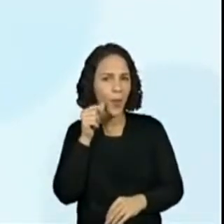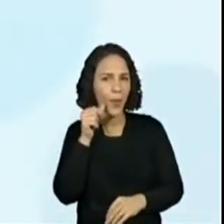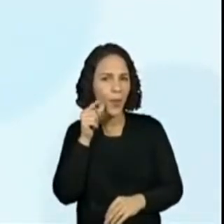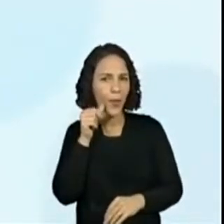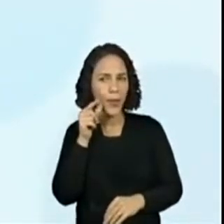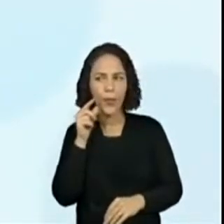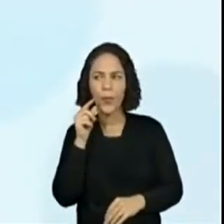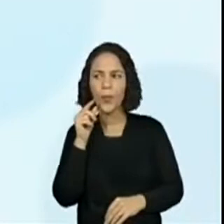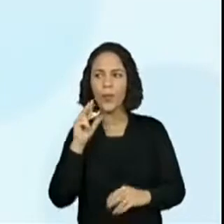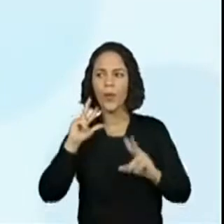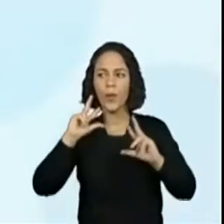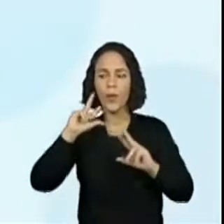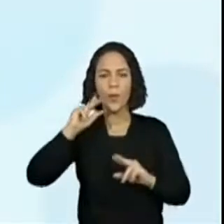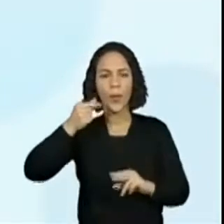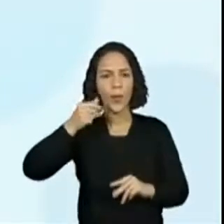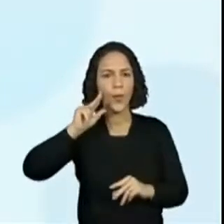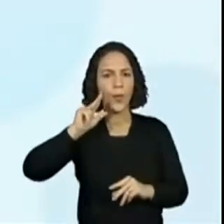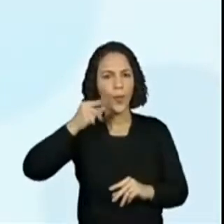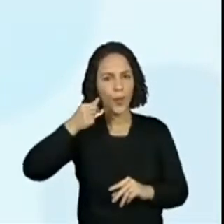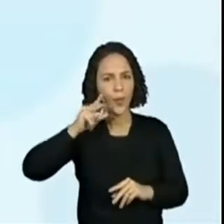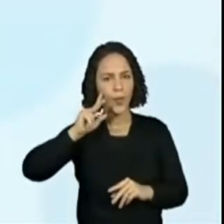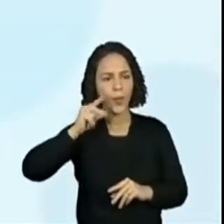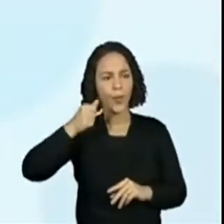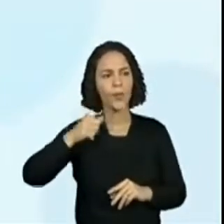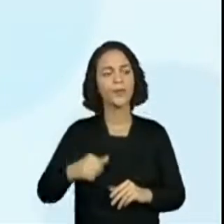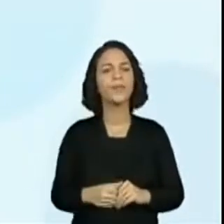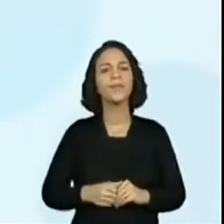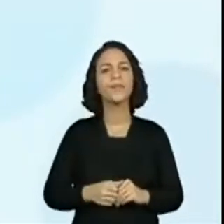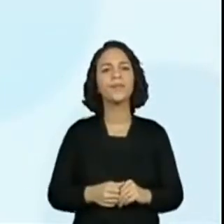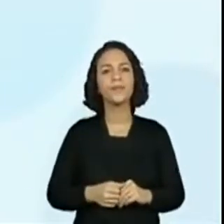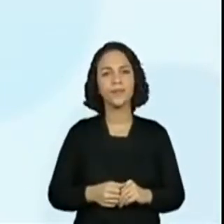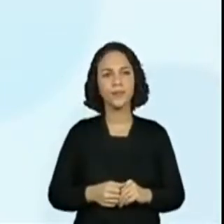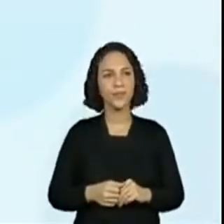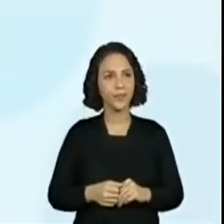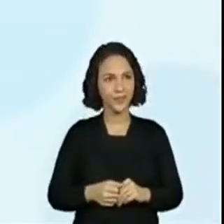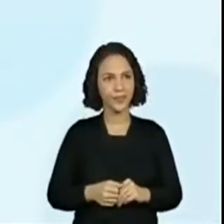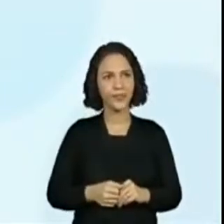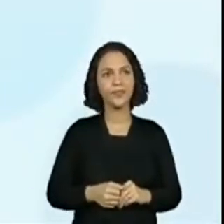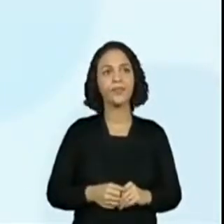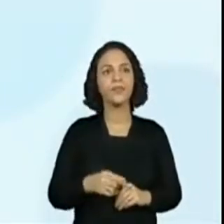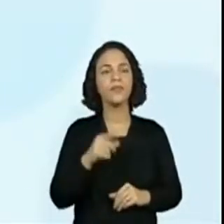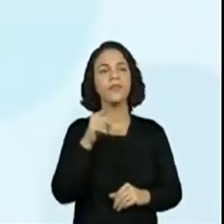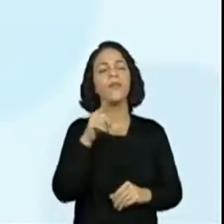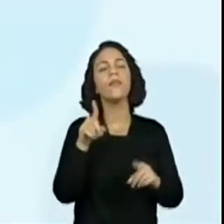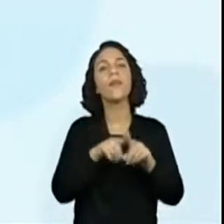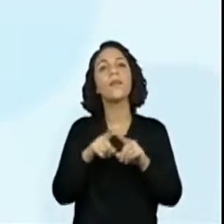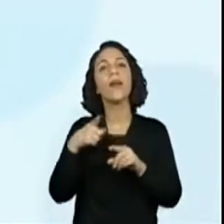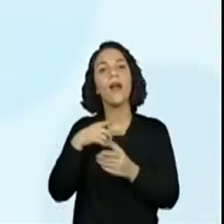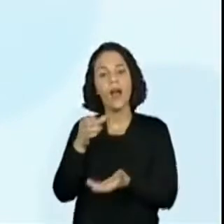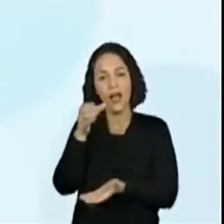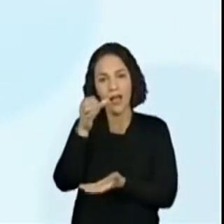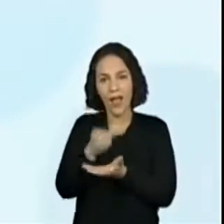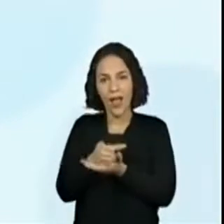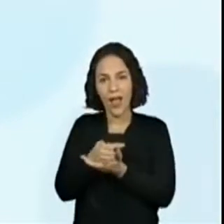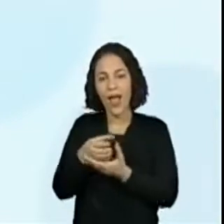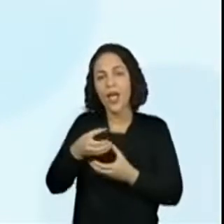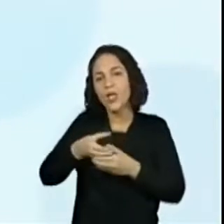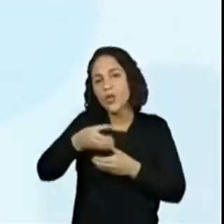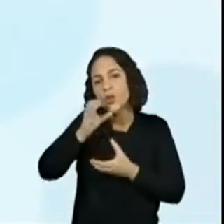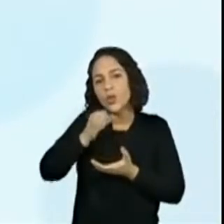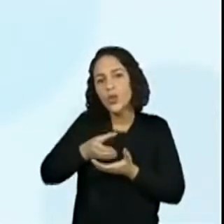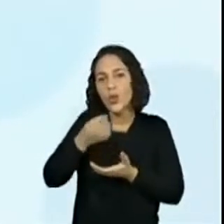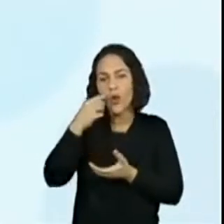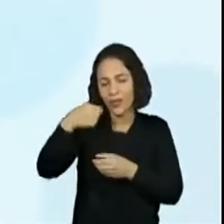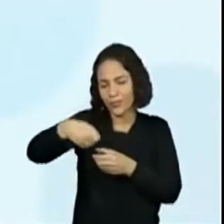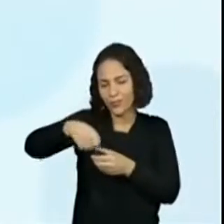da caixa de suco. Caixa de suco. Até porque nós temos também uma latinha de suco, né? Mas isso. Ela foi bem...